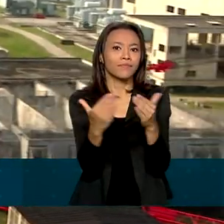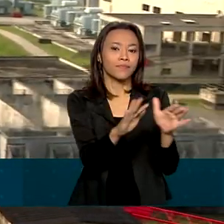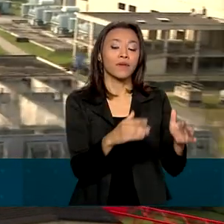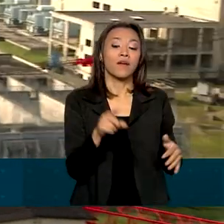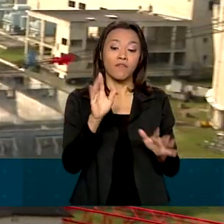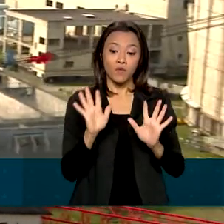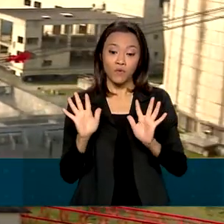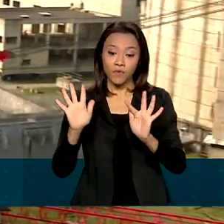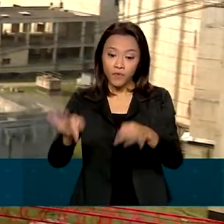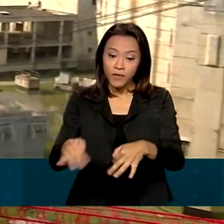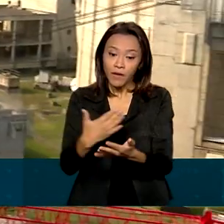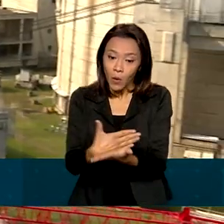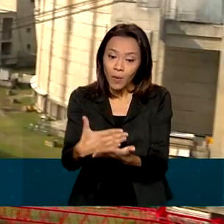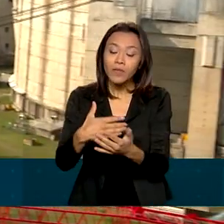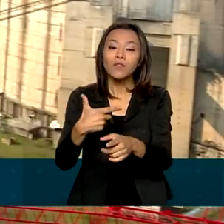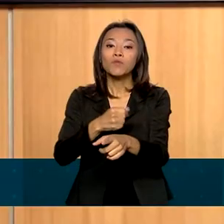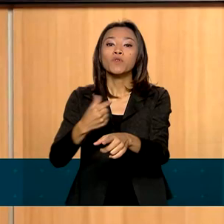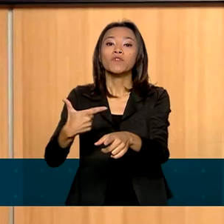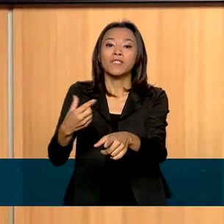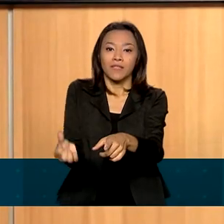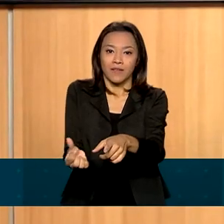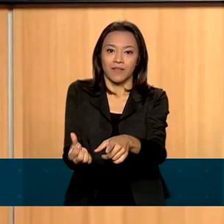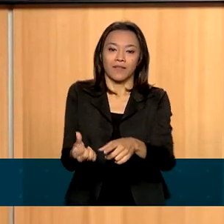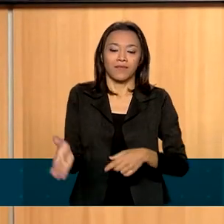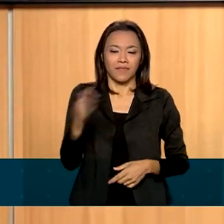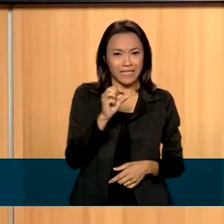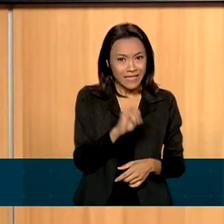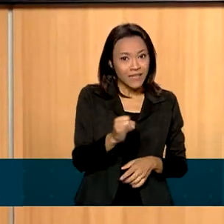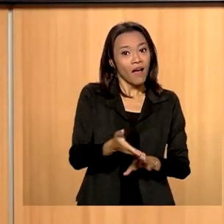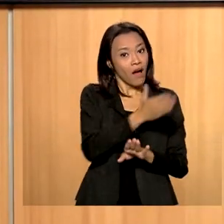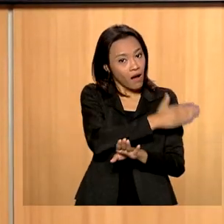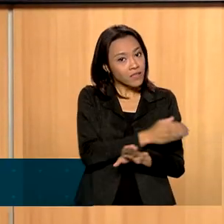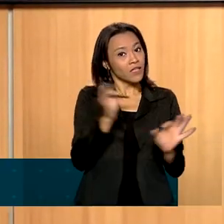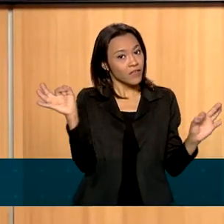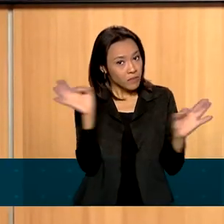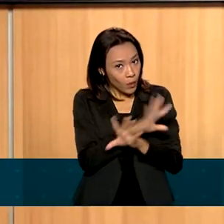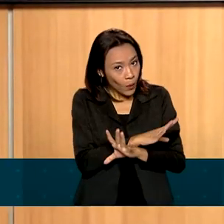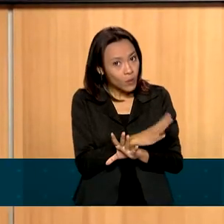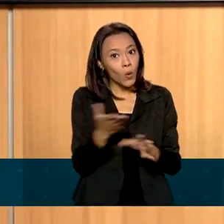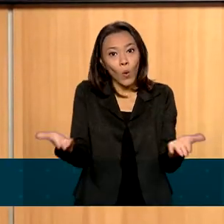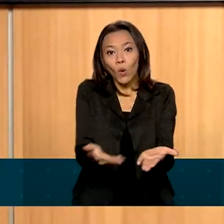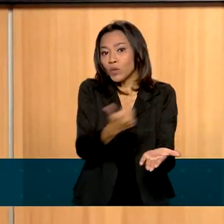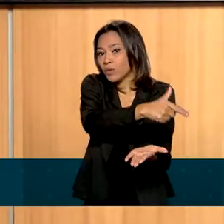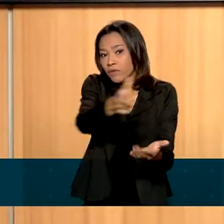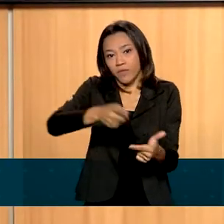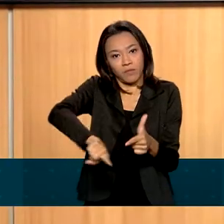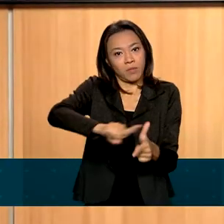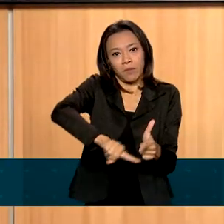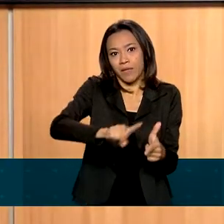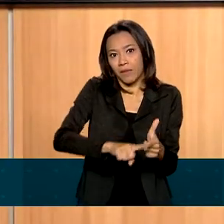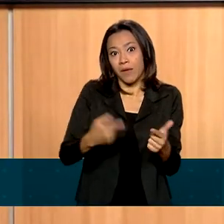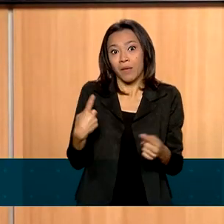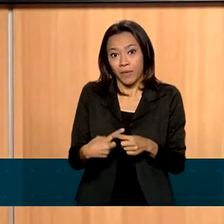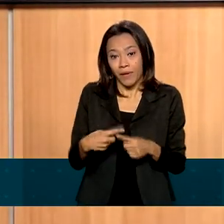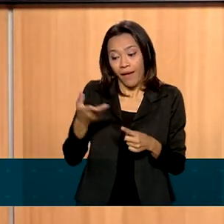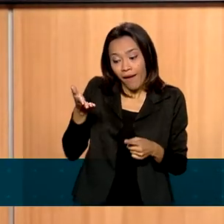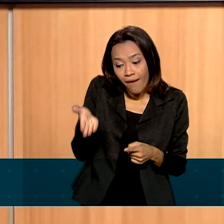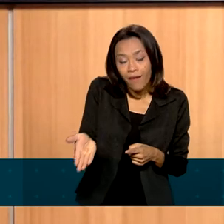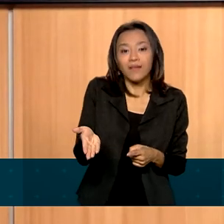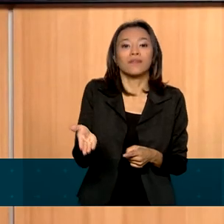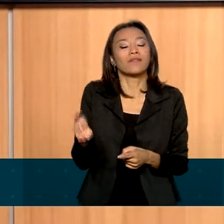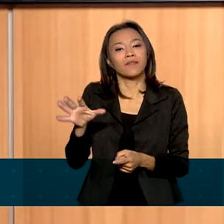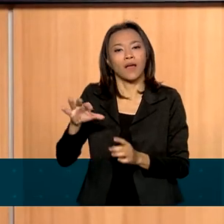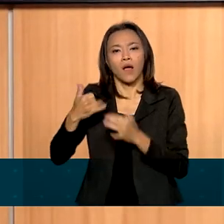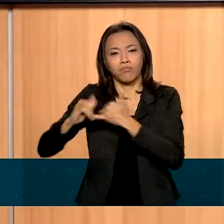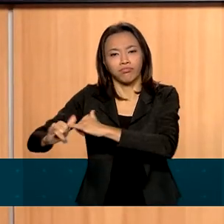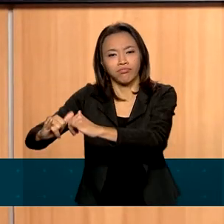no fim de 2026. Se ela tivesse concluída, hoje nós não teríamos problemas, porque ela equivaleria mais ou menos